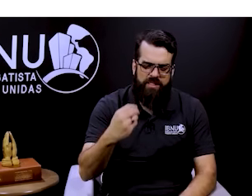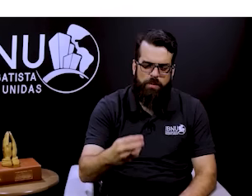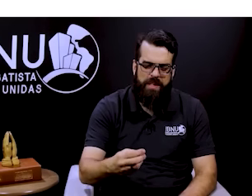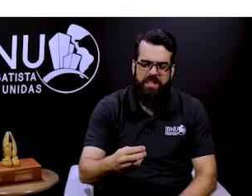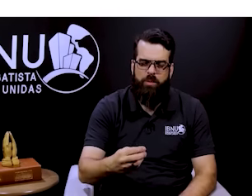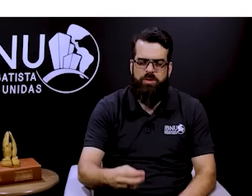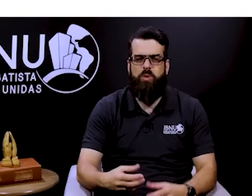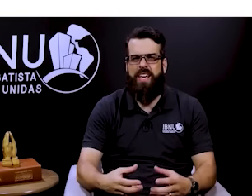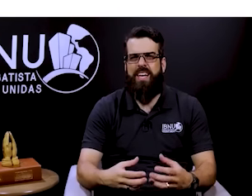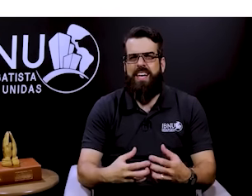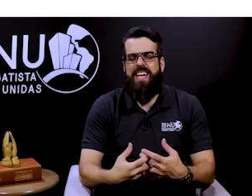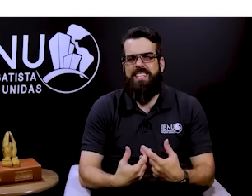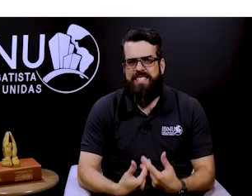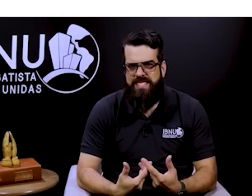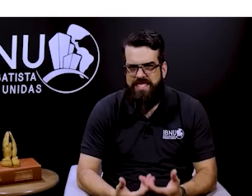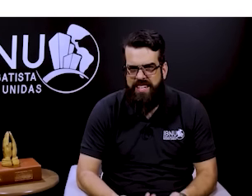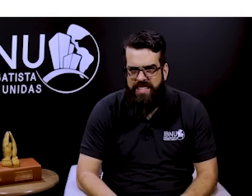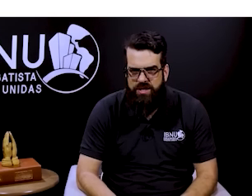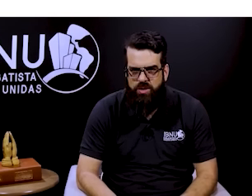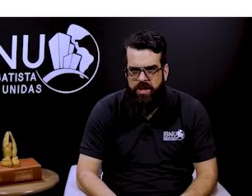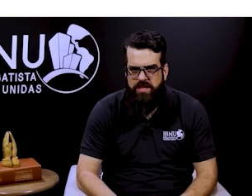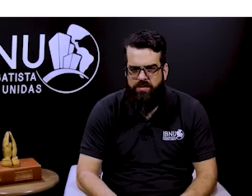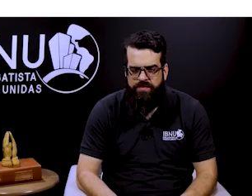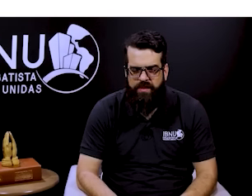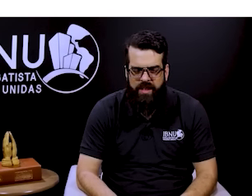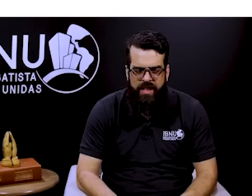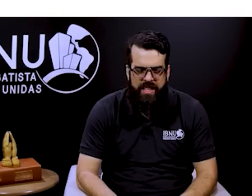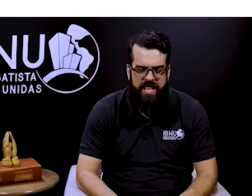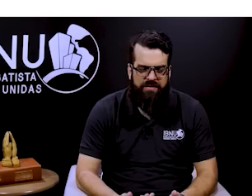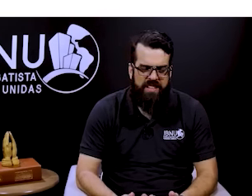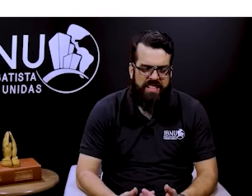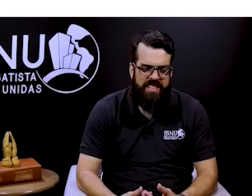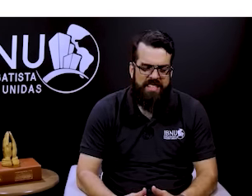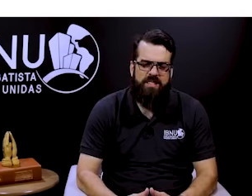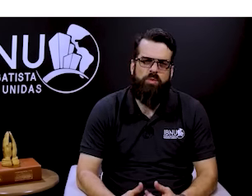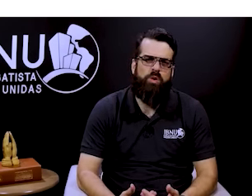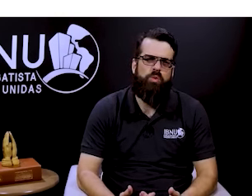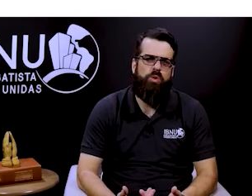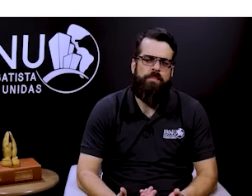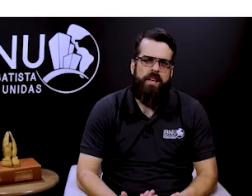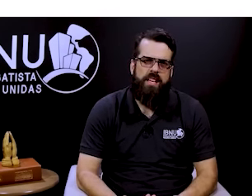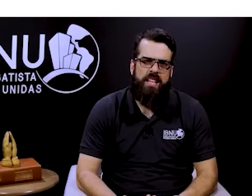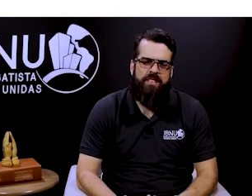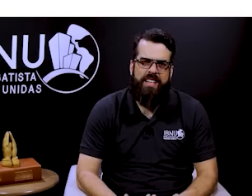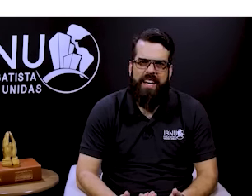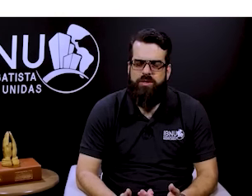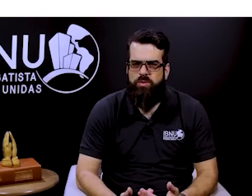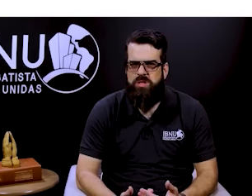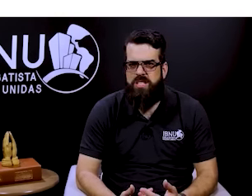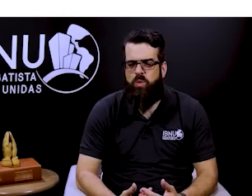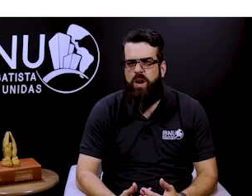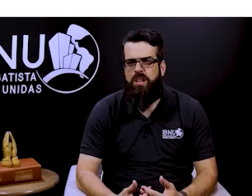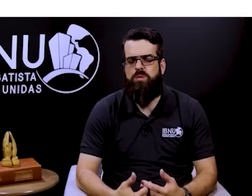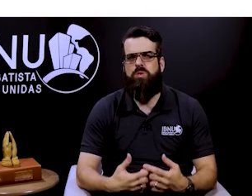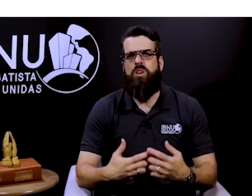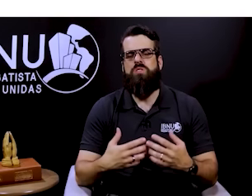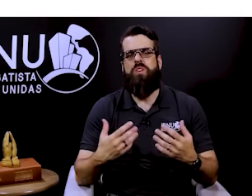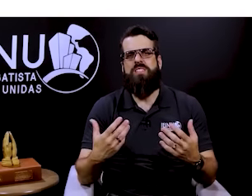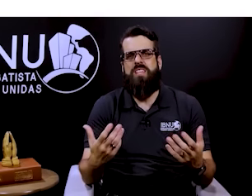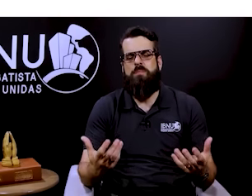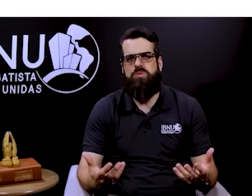descrição da filantropia demonstra o quê? Essa sinceridade de coração. E evita a tentação do orgulho e da vaidade. Ou seja,